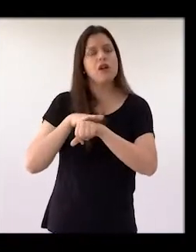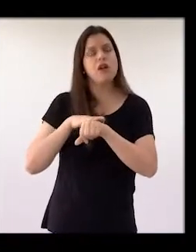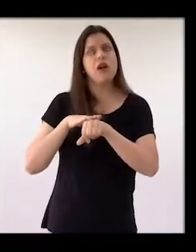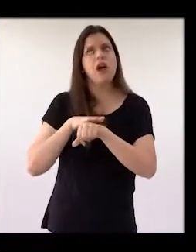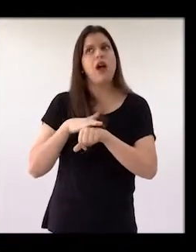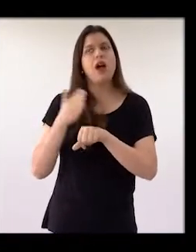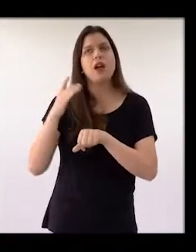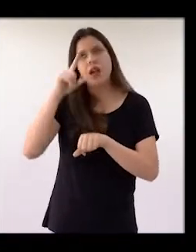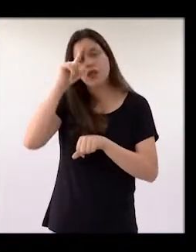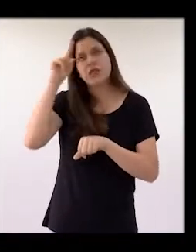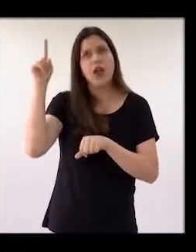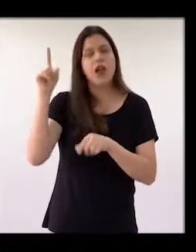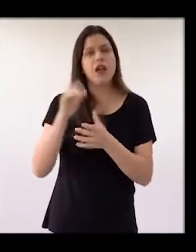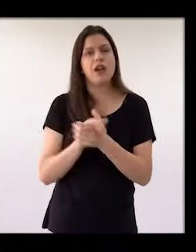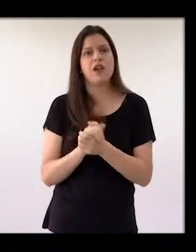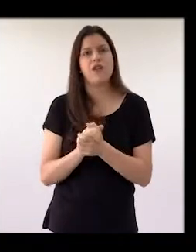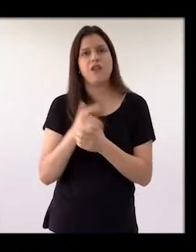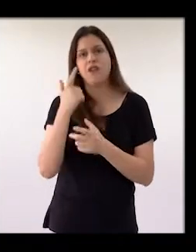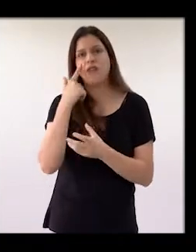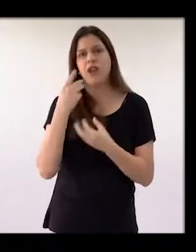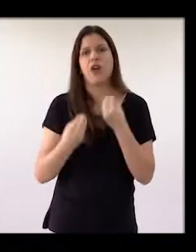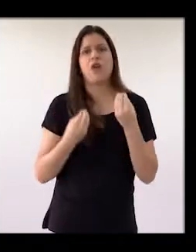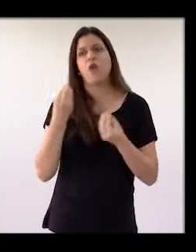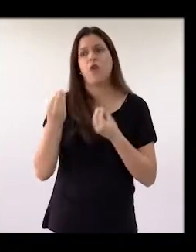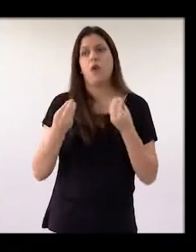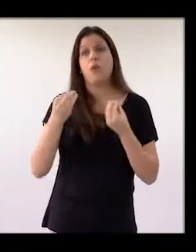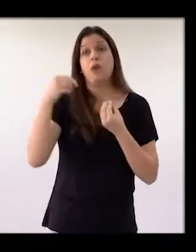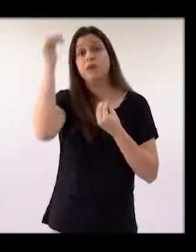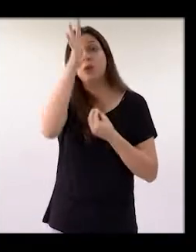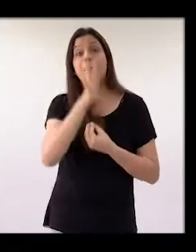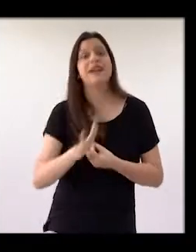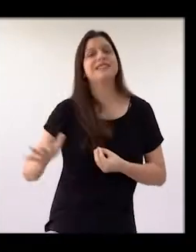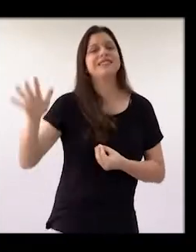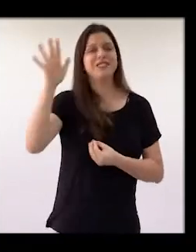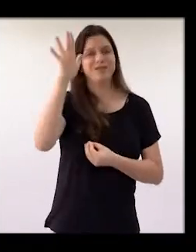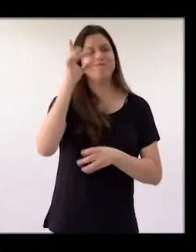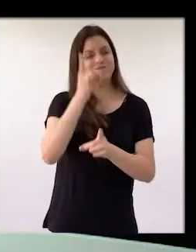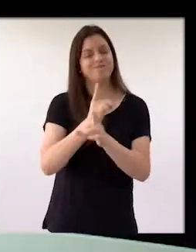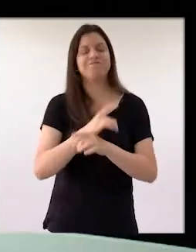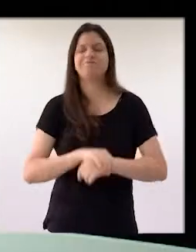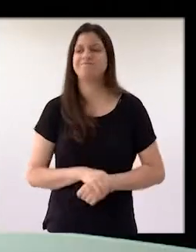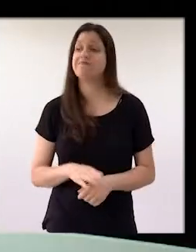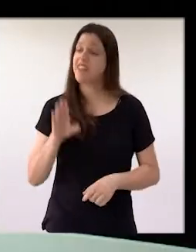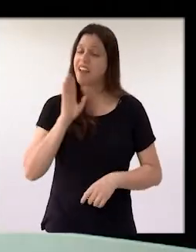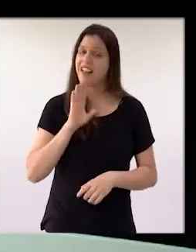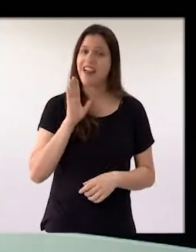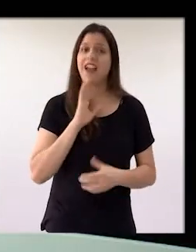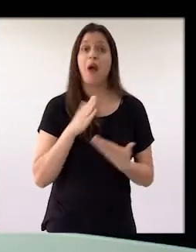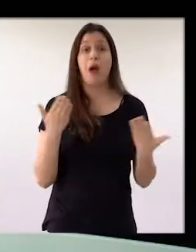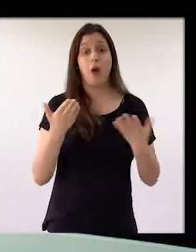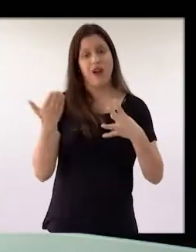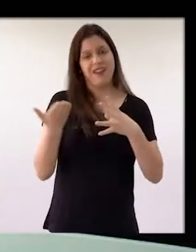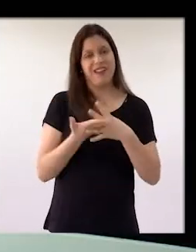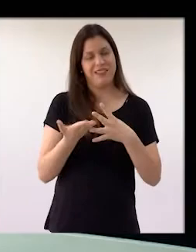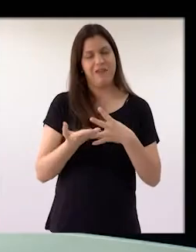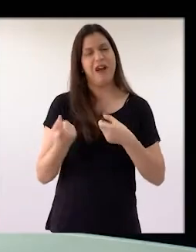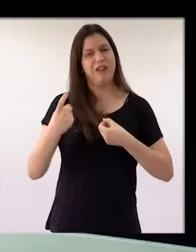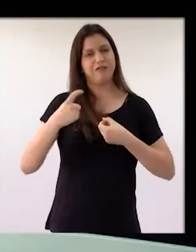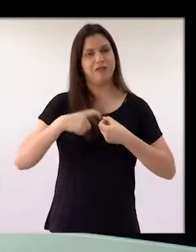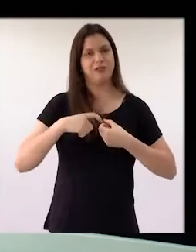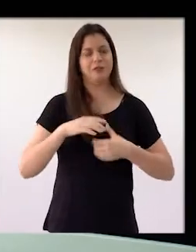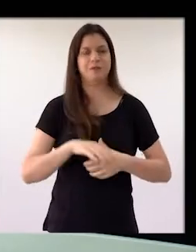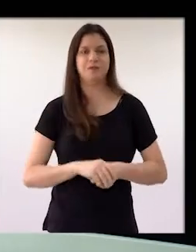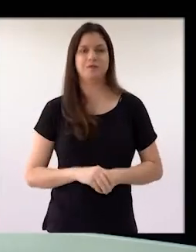conversa muito, e a ideia foi realmente aplicar isso na realidade brasileira. Legal. Bom, a gente vai para um breve